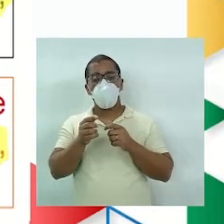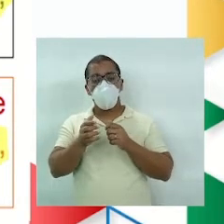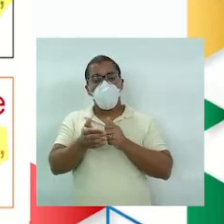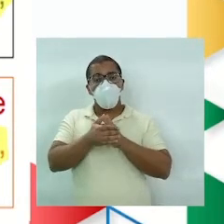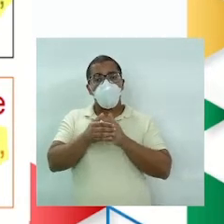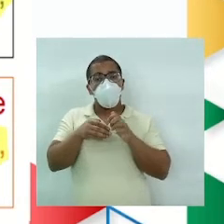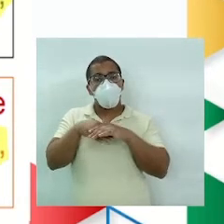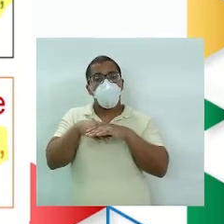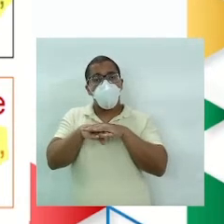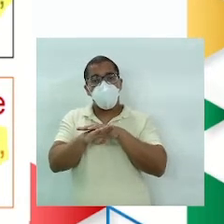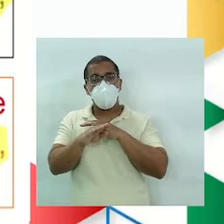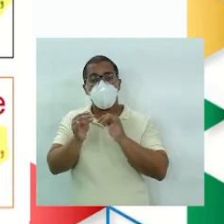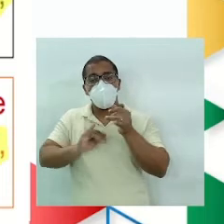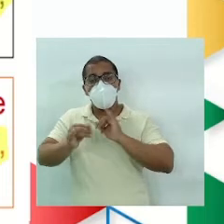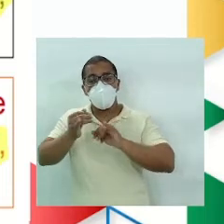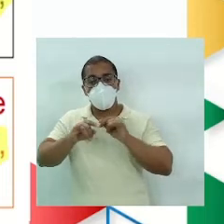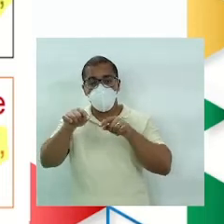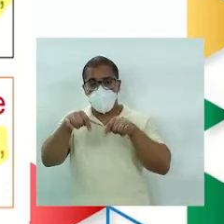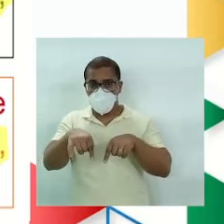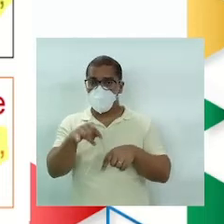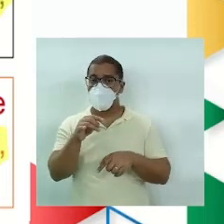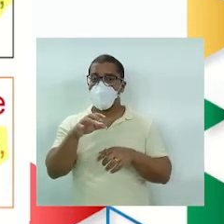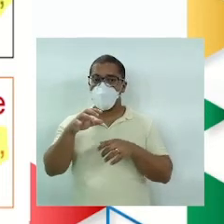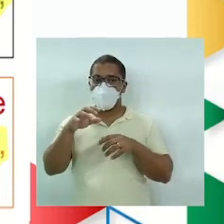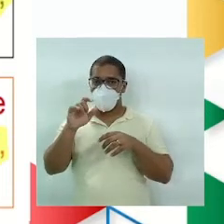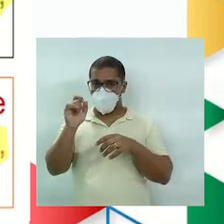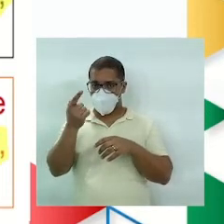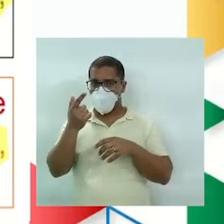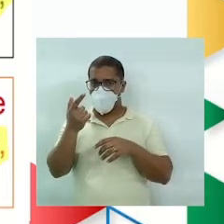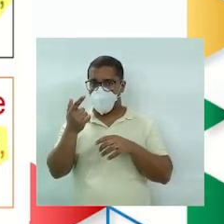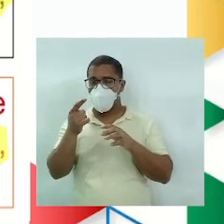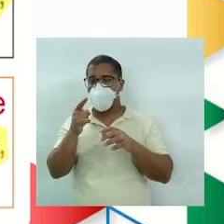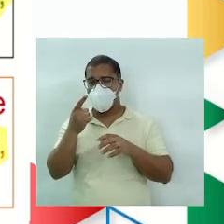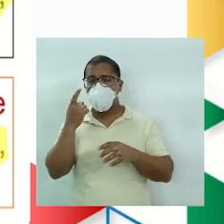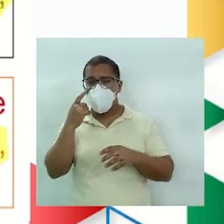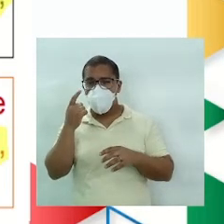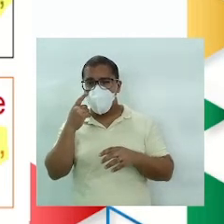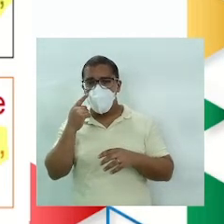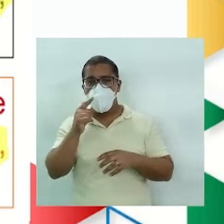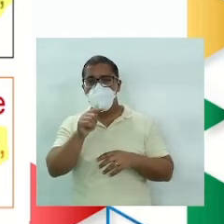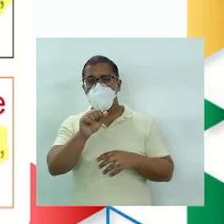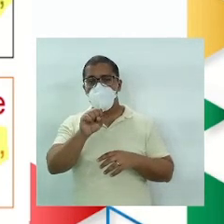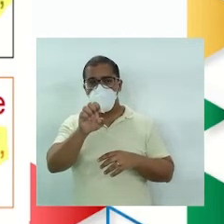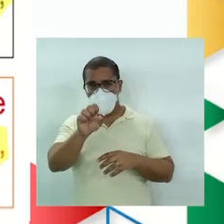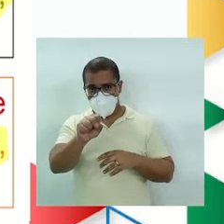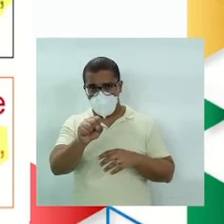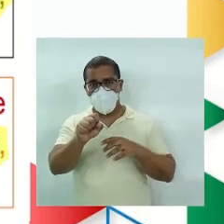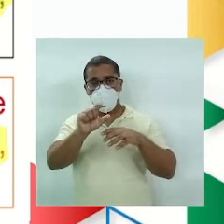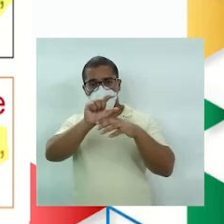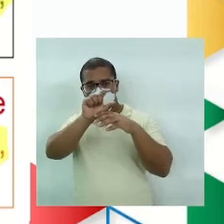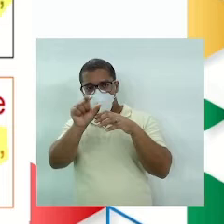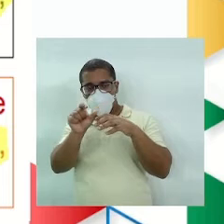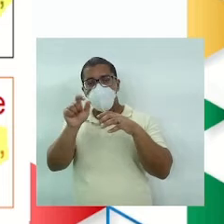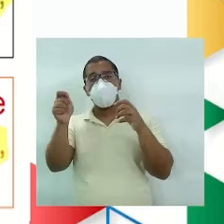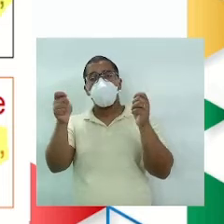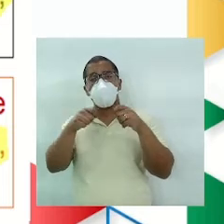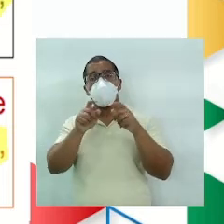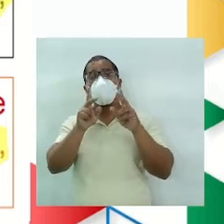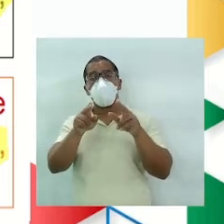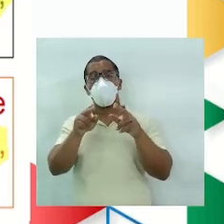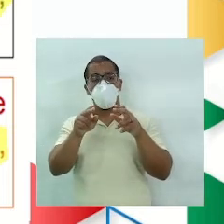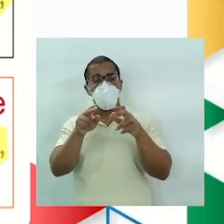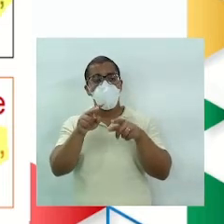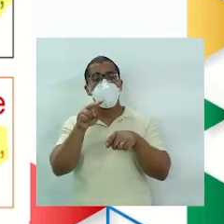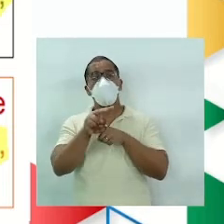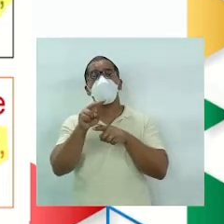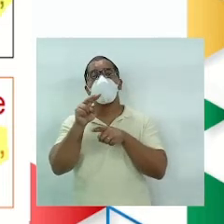parte da energia irradiada pela Terra. Ó, estudante, observe direitinho. Os gases de efeito estufa podem ser comparados a isolantes,